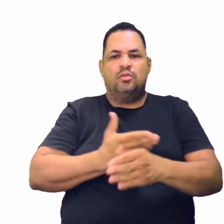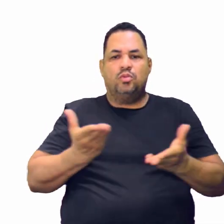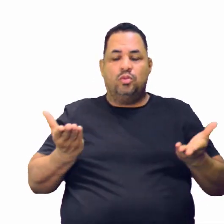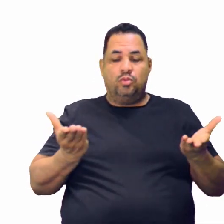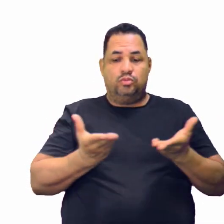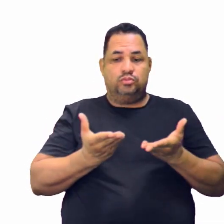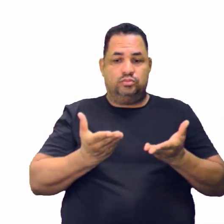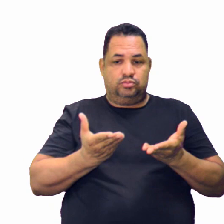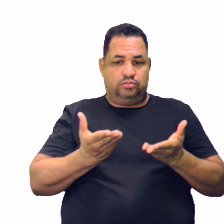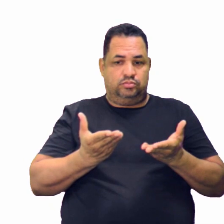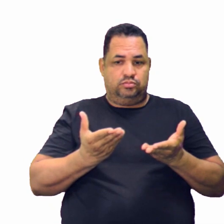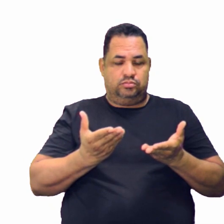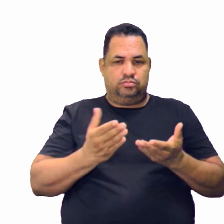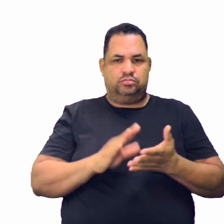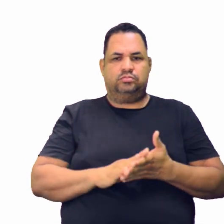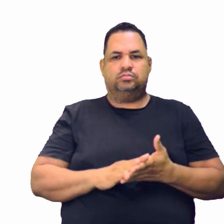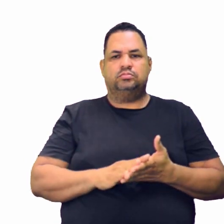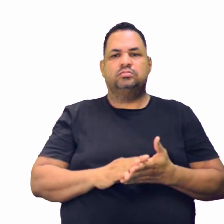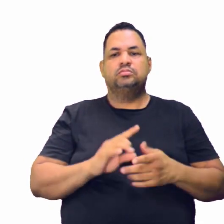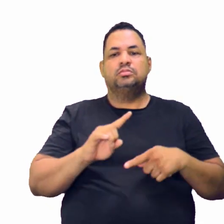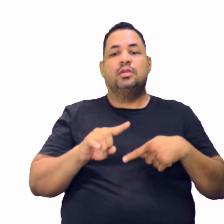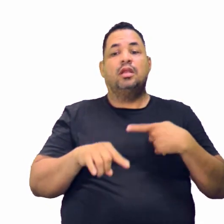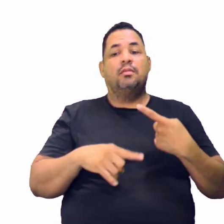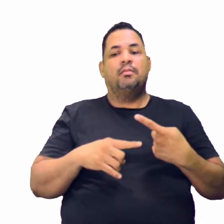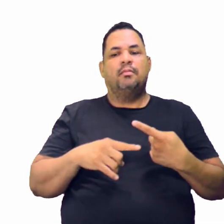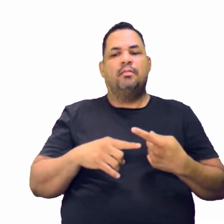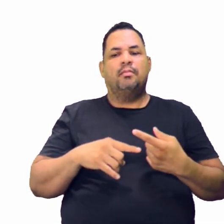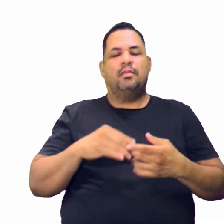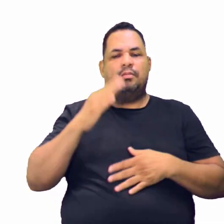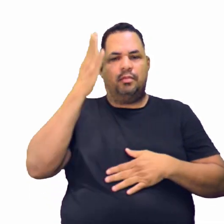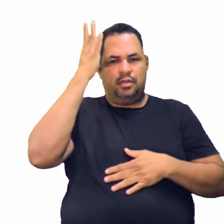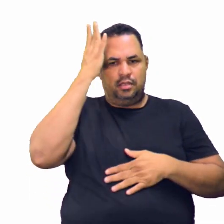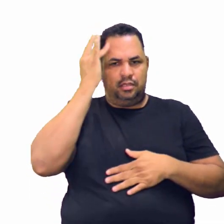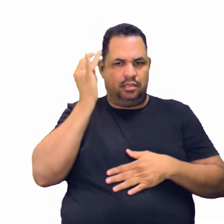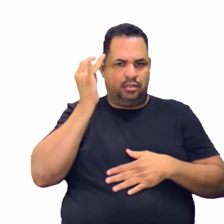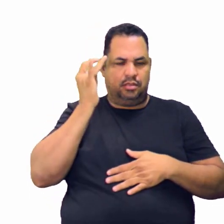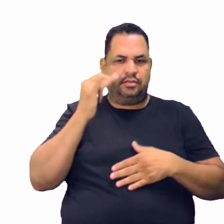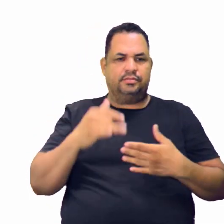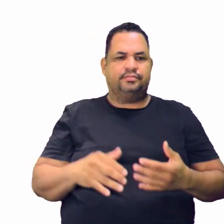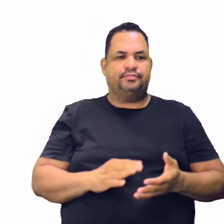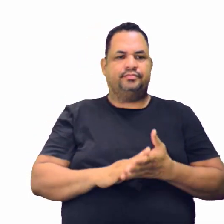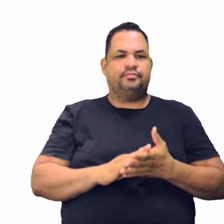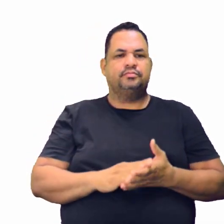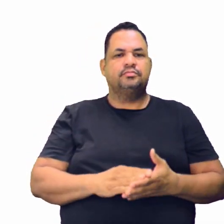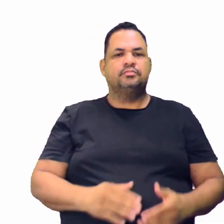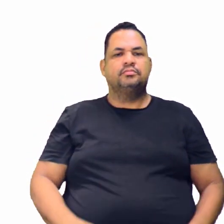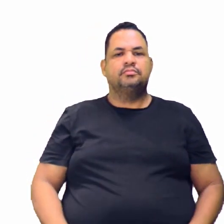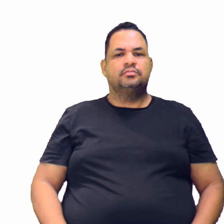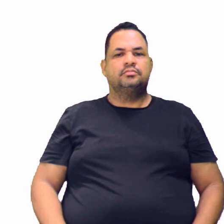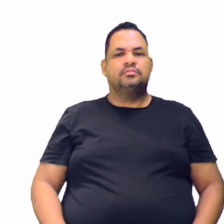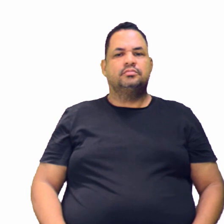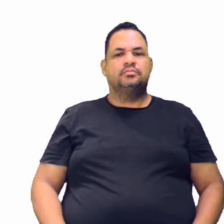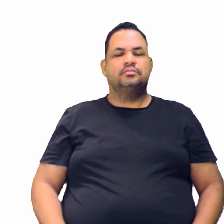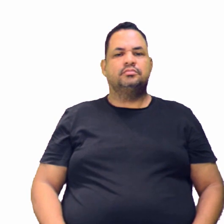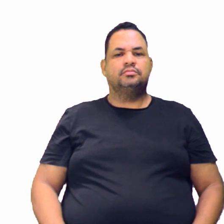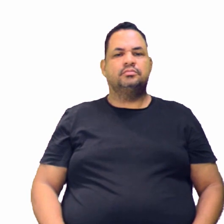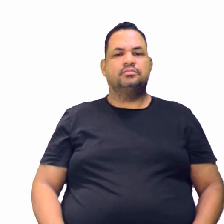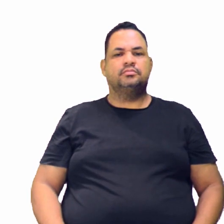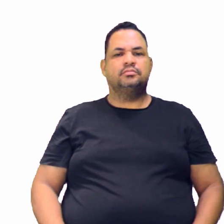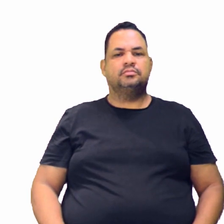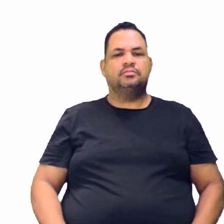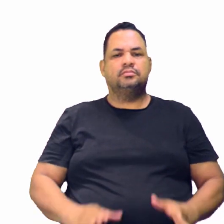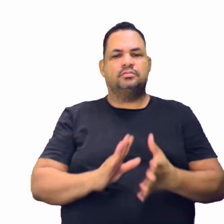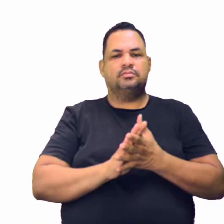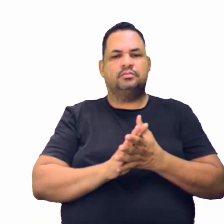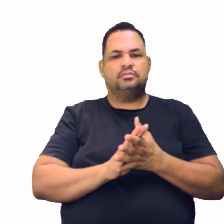amanhã. Confúcio, né? Frase de Confúcio. Então, é mais fácil vencer um bom... Olha aí, encaixou bom aqui,